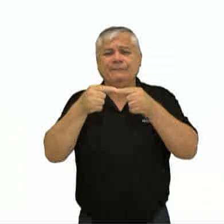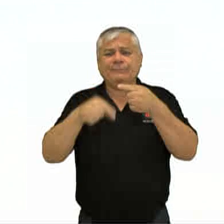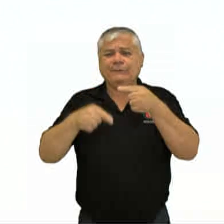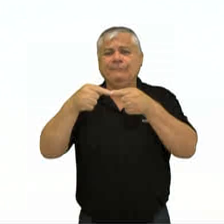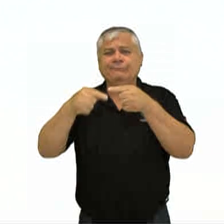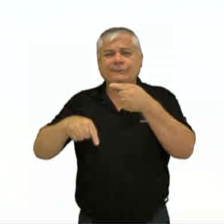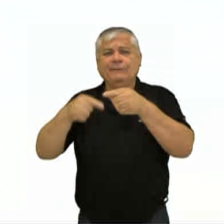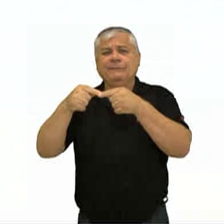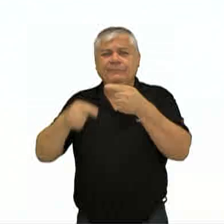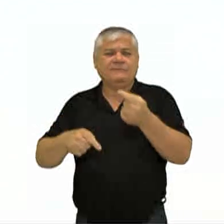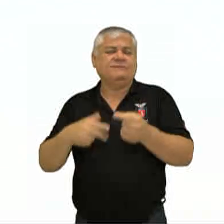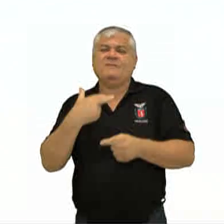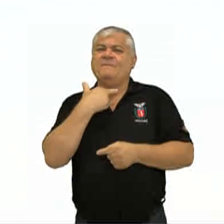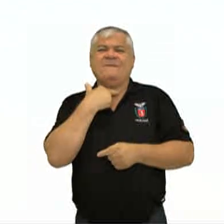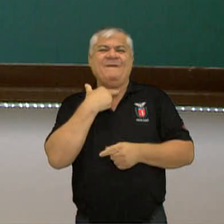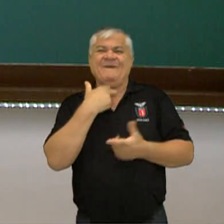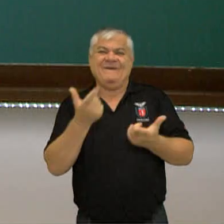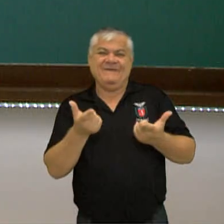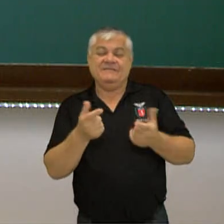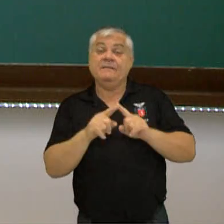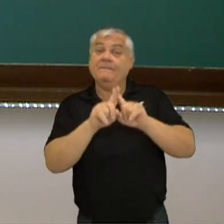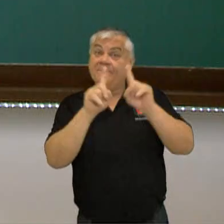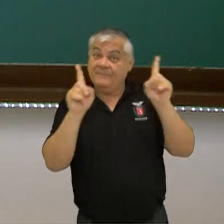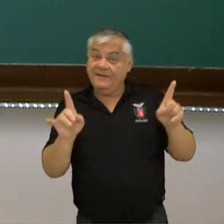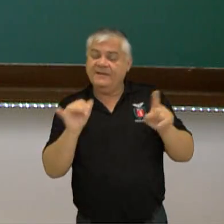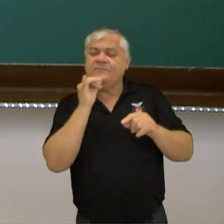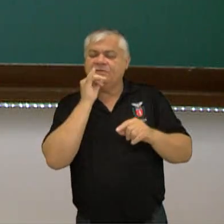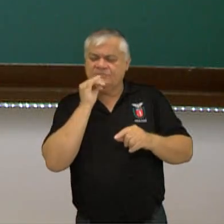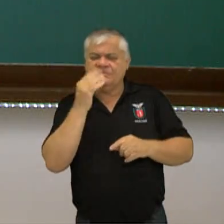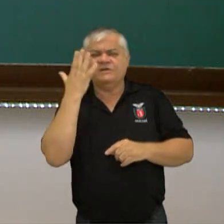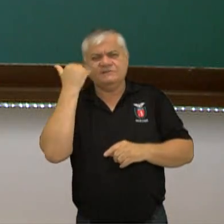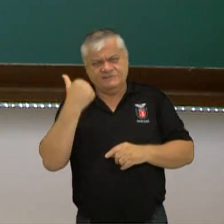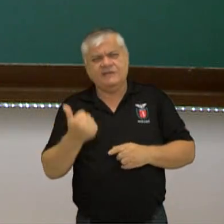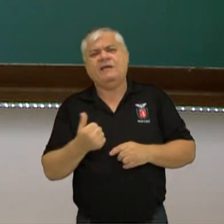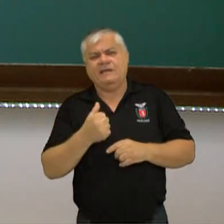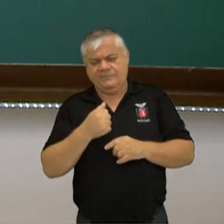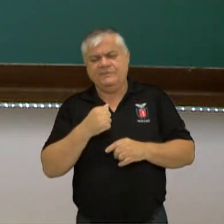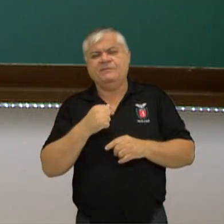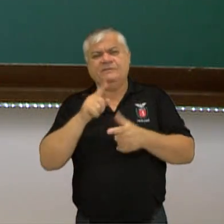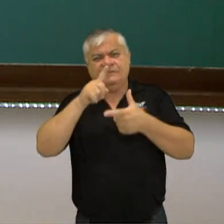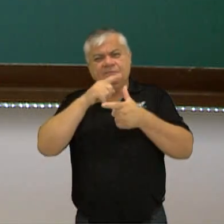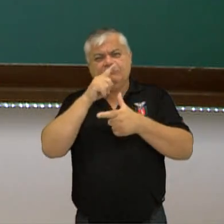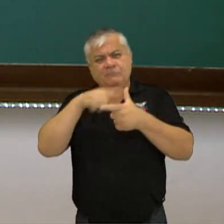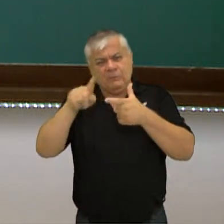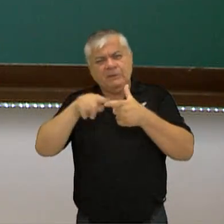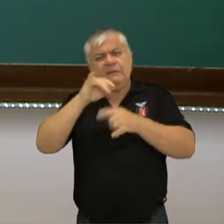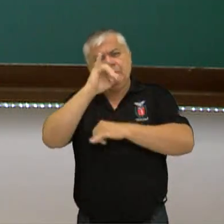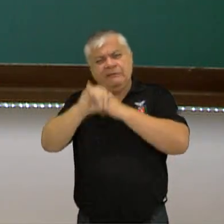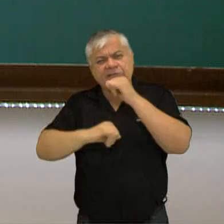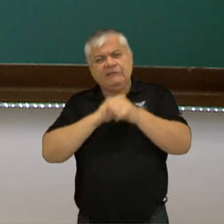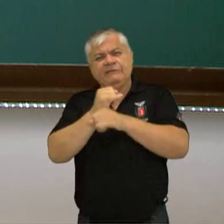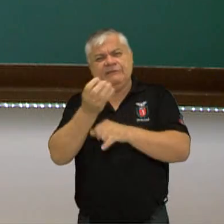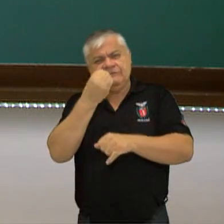serviços de streaming. Mas no dia a dia a gente já sabe isso, né? Então é só uma questão do texto